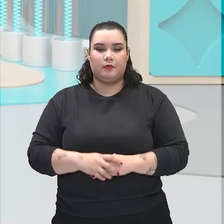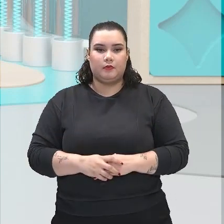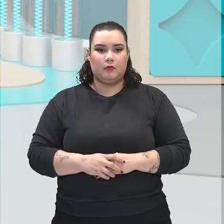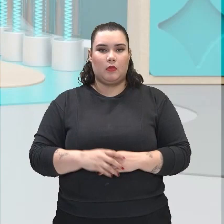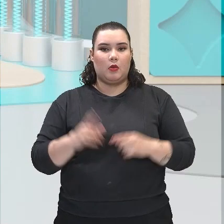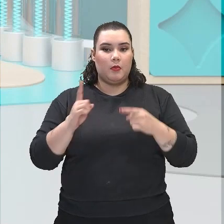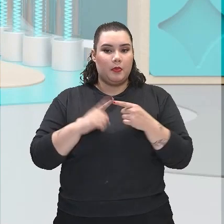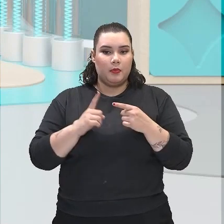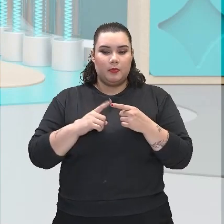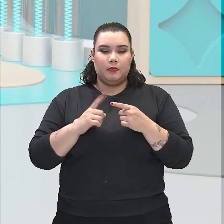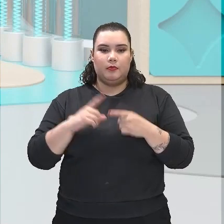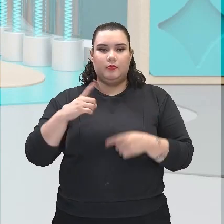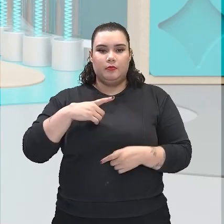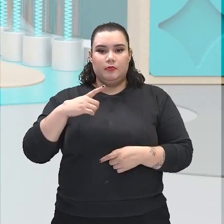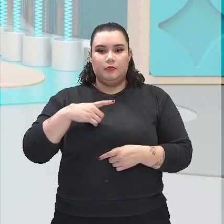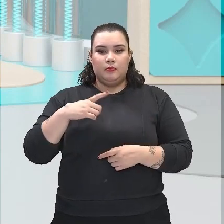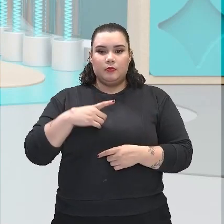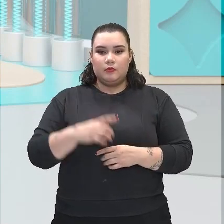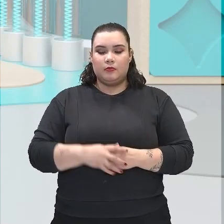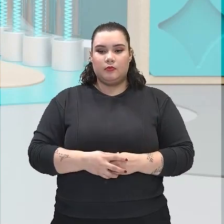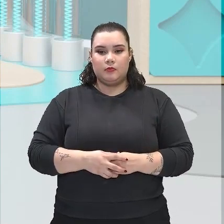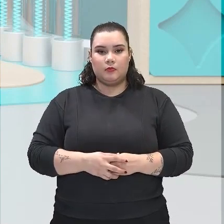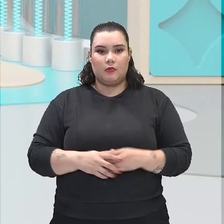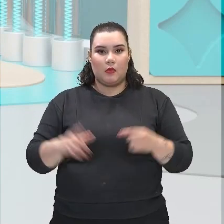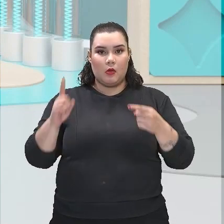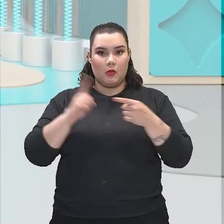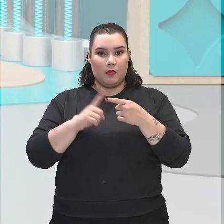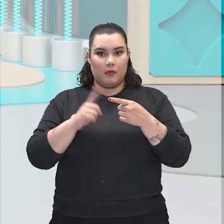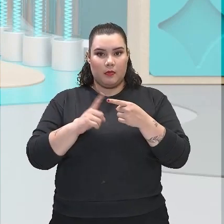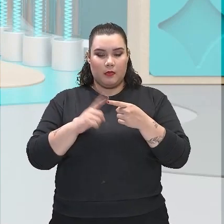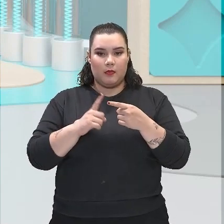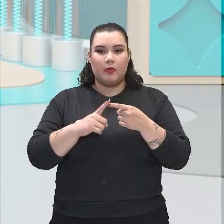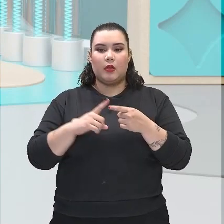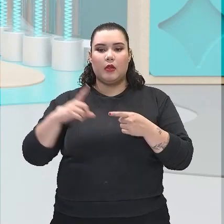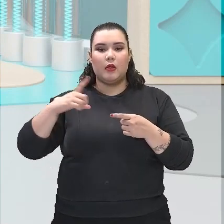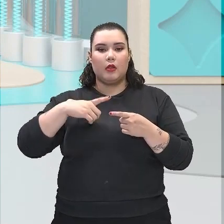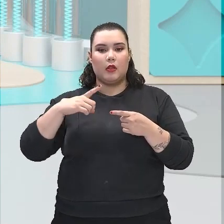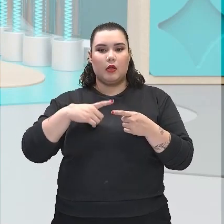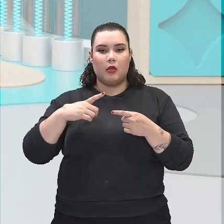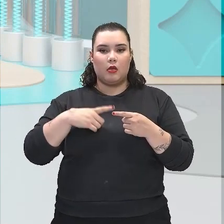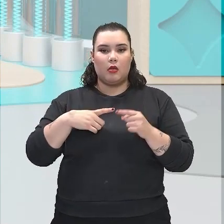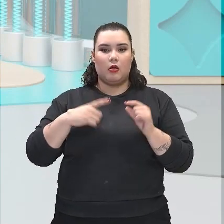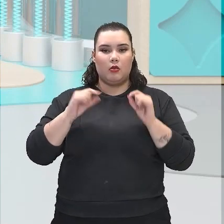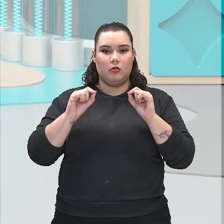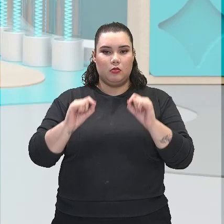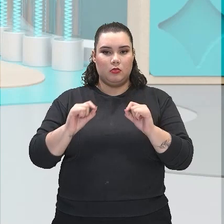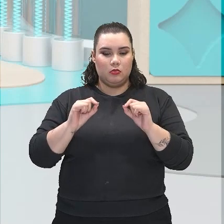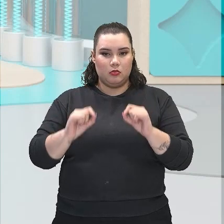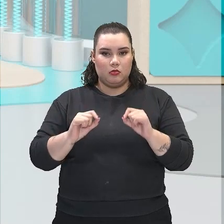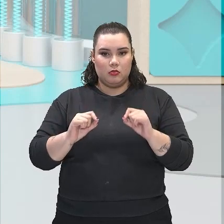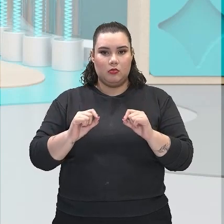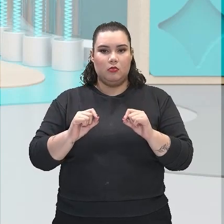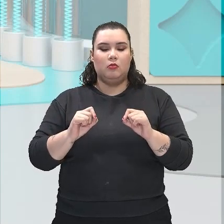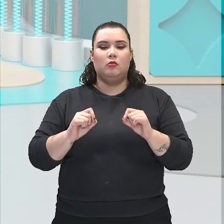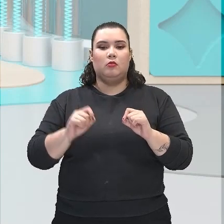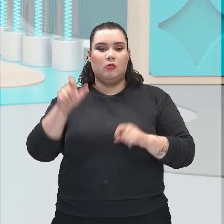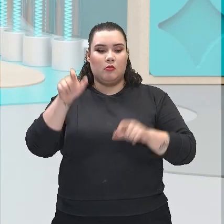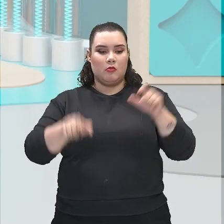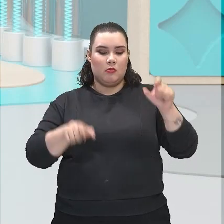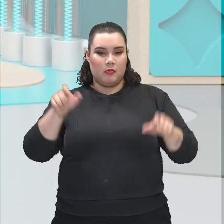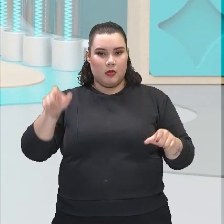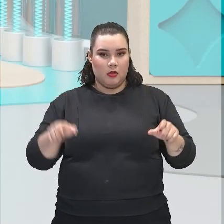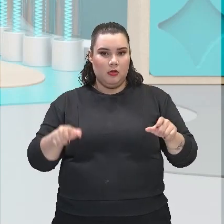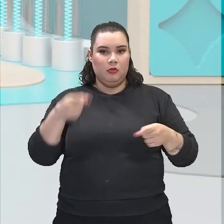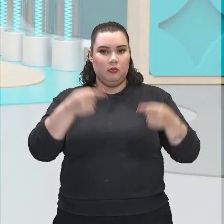primeiro momento? Vocês percebam que neste primeiro momento nós temos aqui exatamente os nossos envolvidos, ou seja,